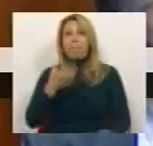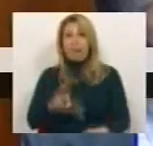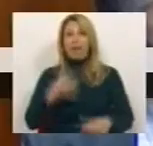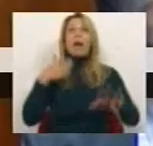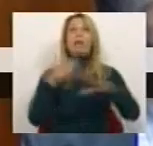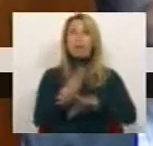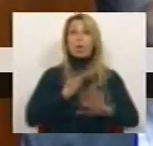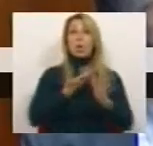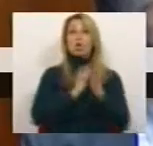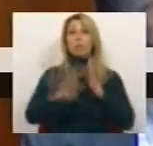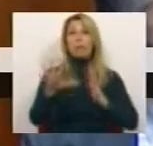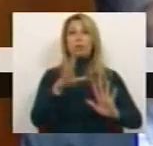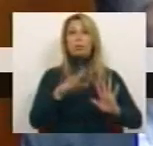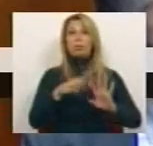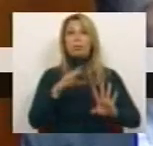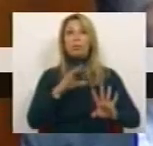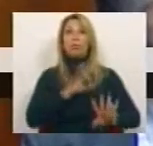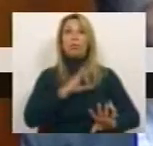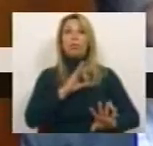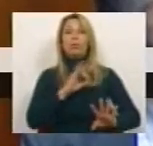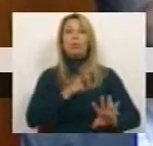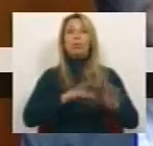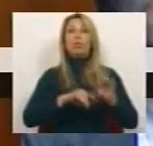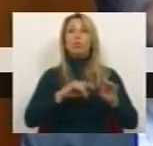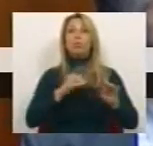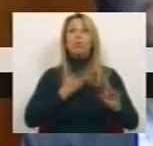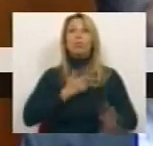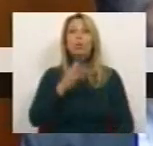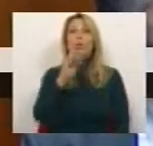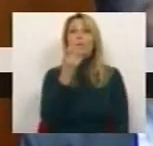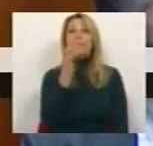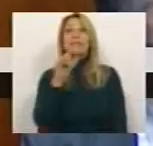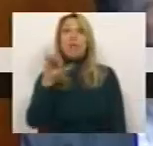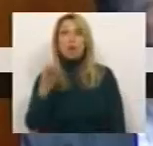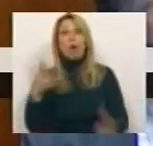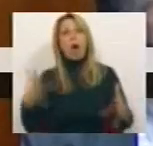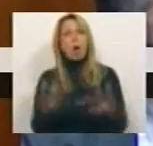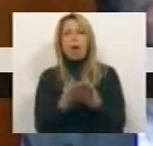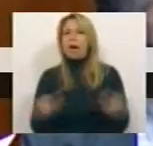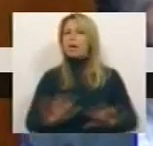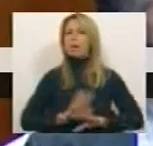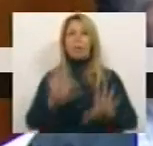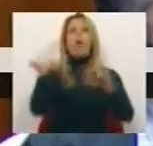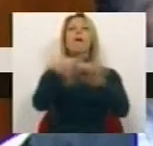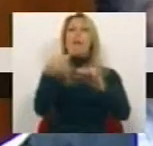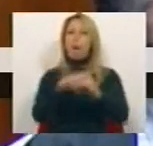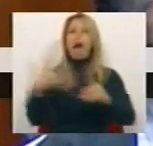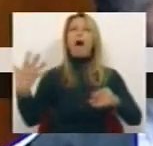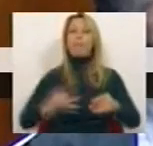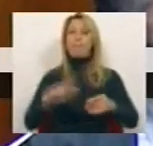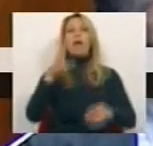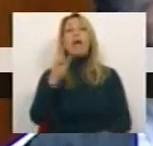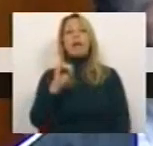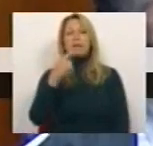modelo fica completamente sanada, porque passa a ser evidente que fazem parte da rede STCP e, por isso, repito com